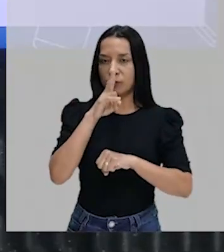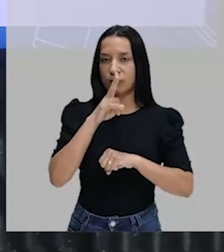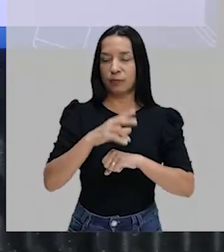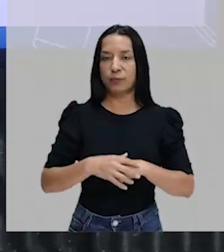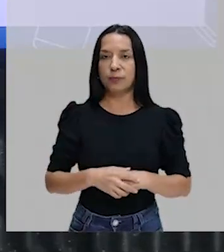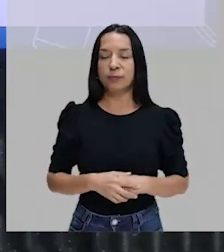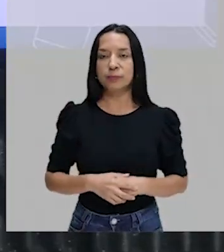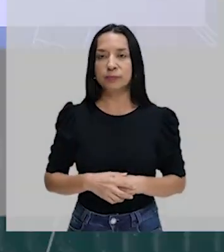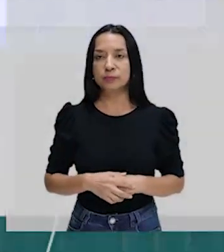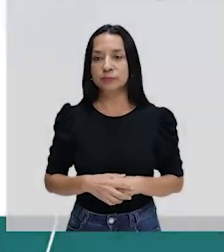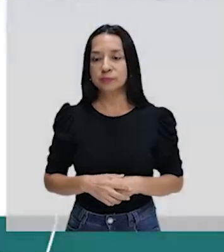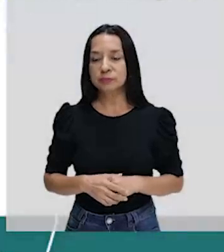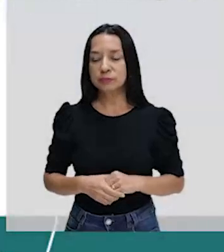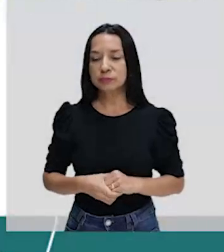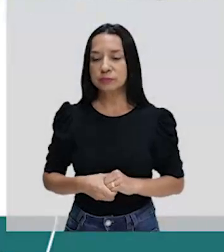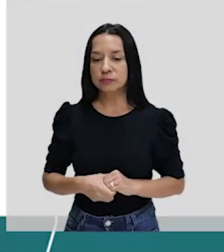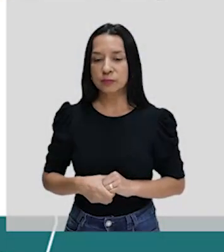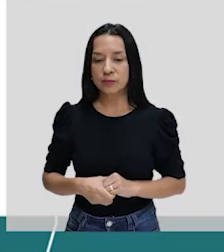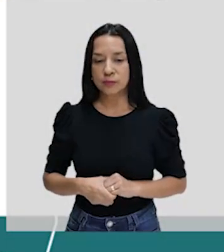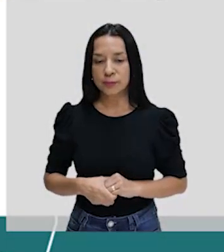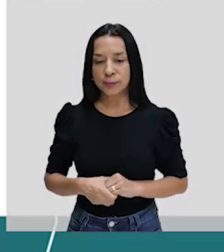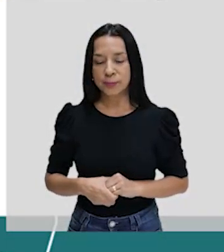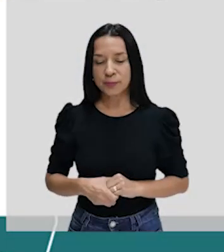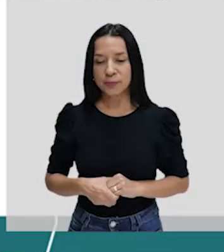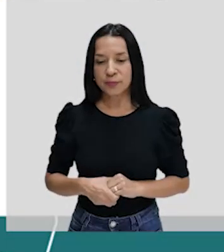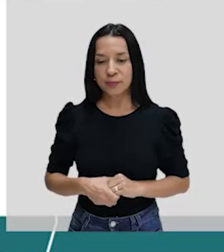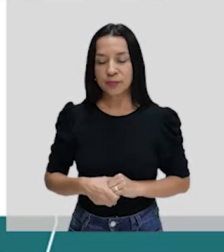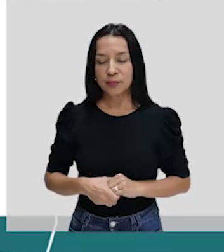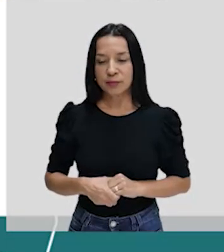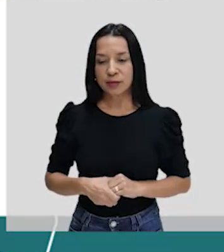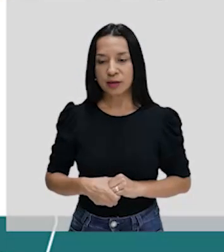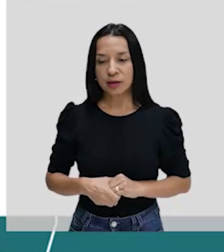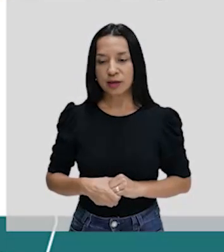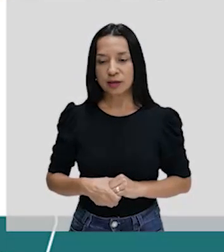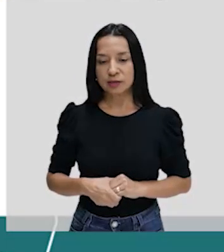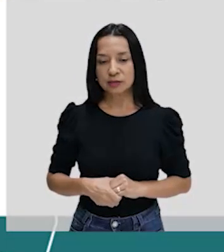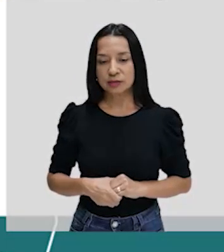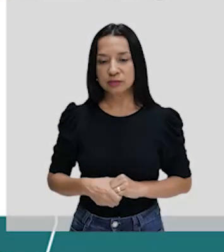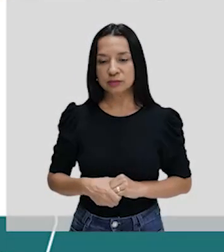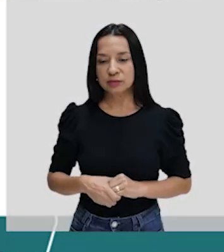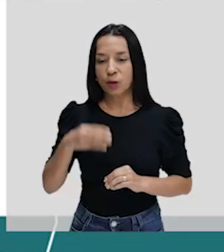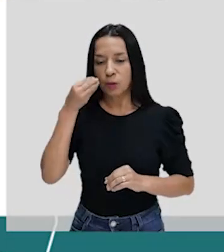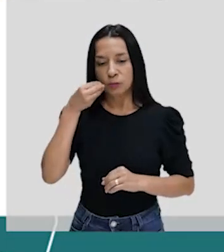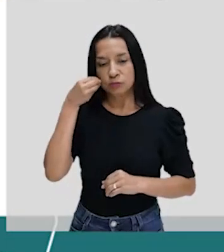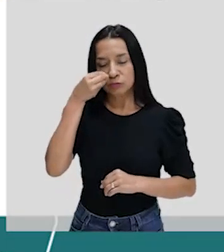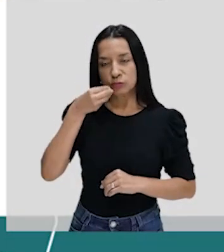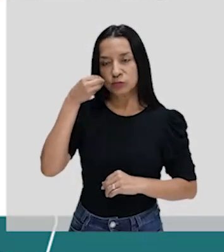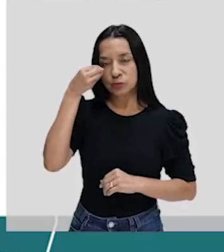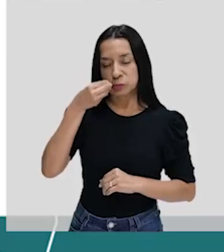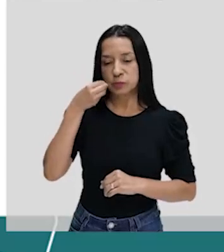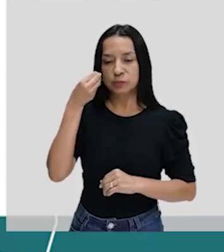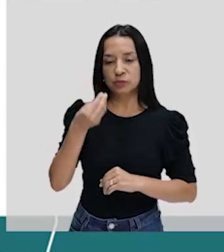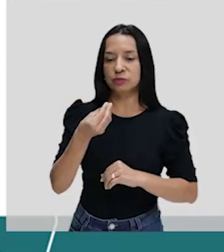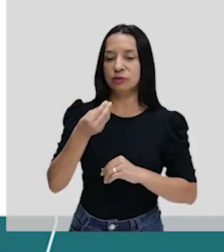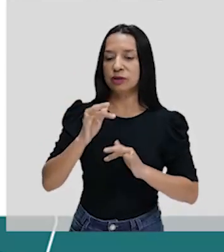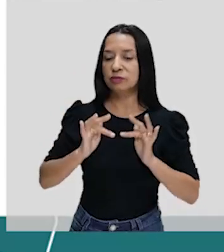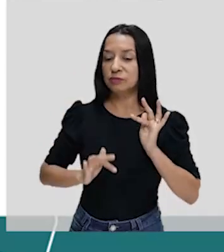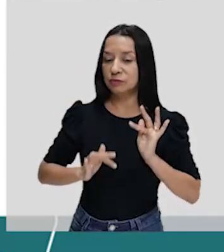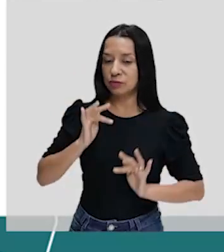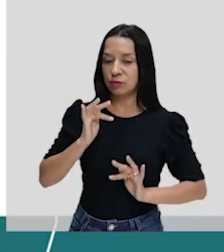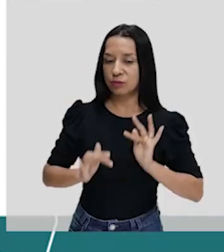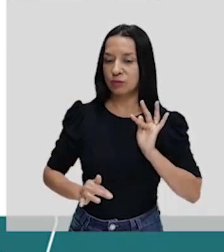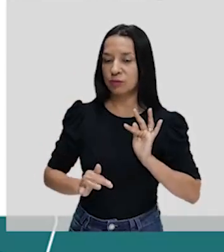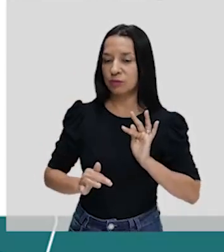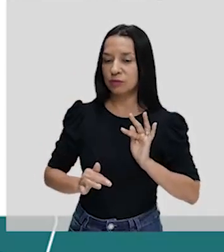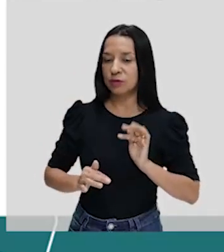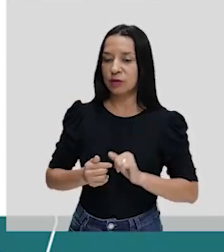mais elevada. Aí dessa fase acontecem os testes fisiológicos, as avaliações médicas, né?